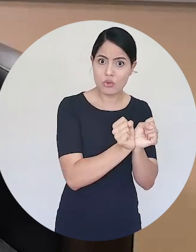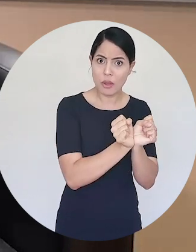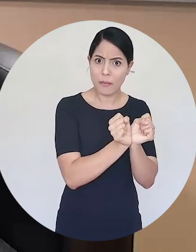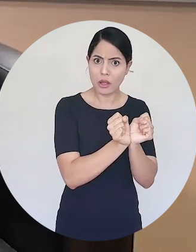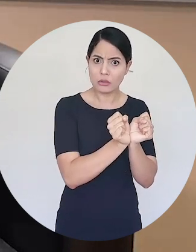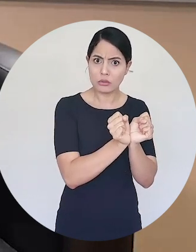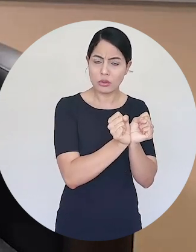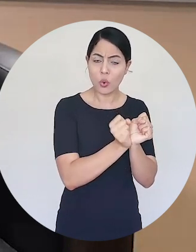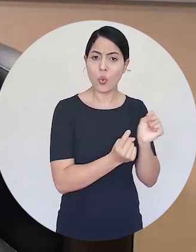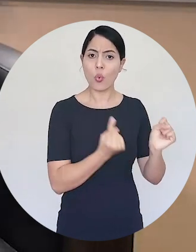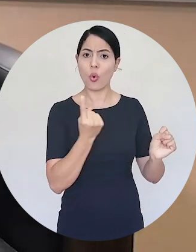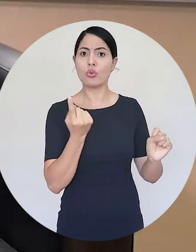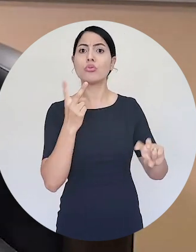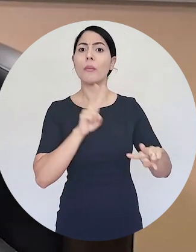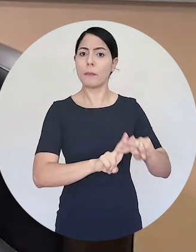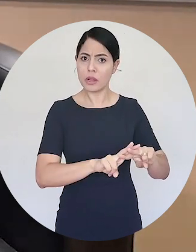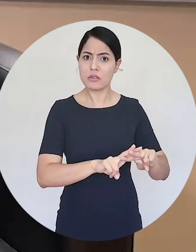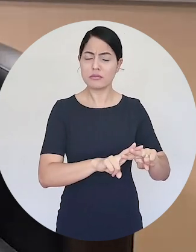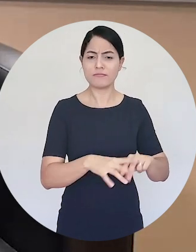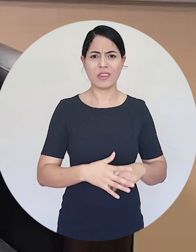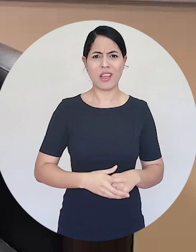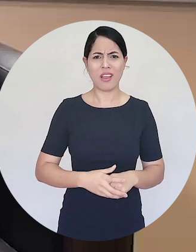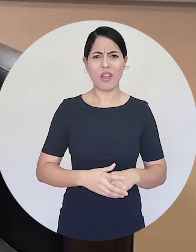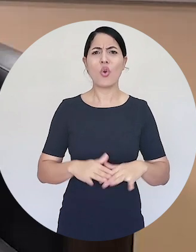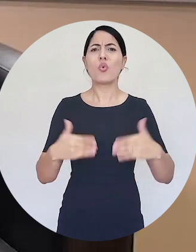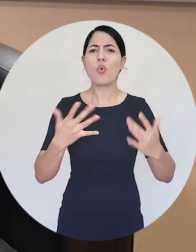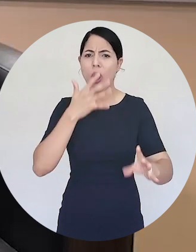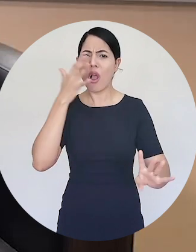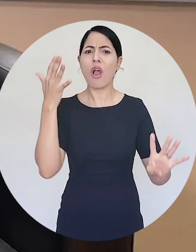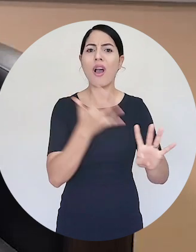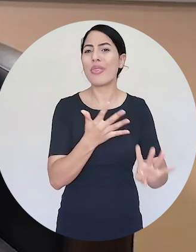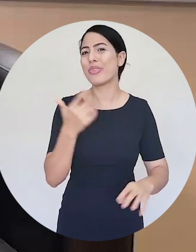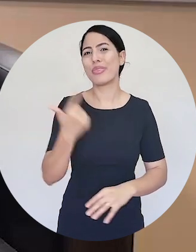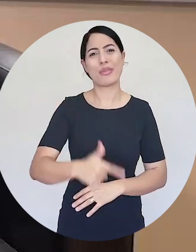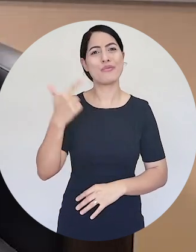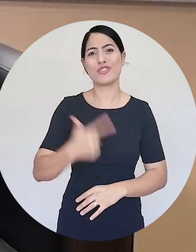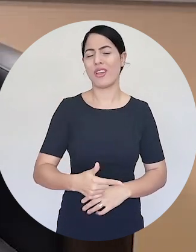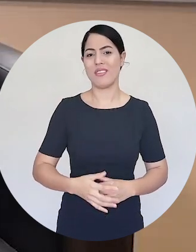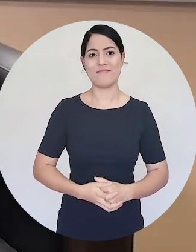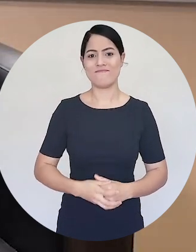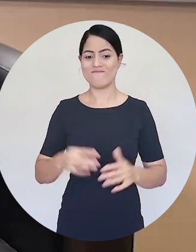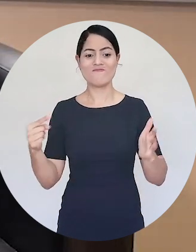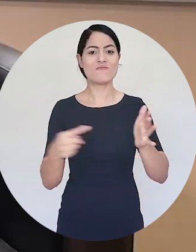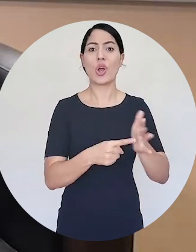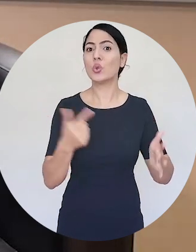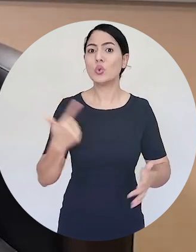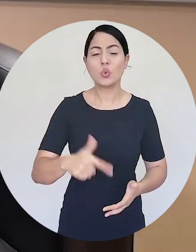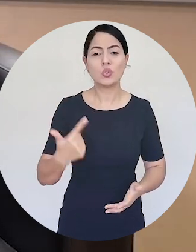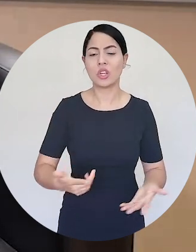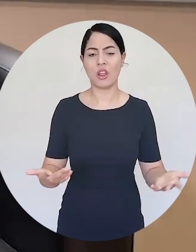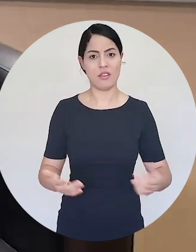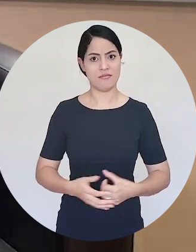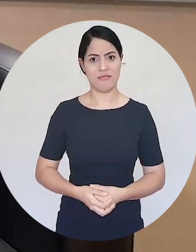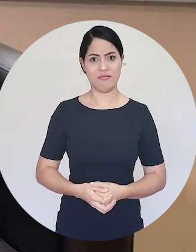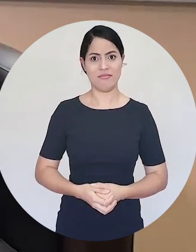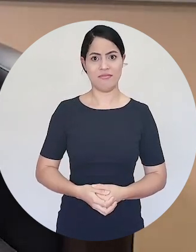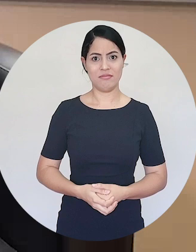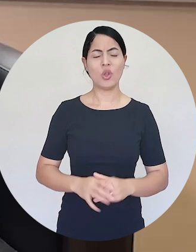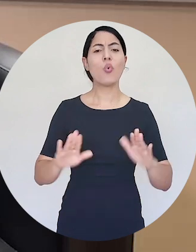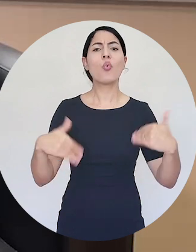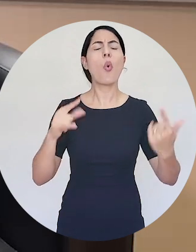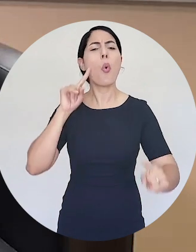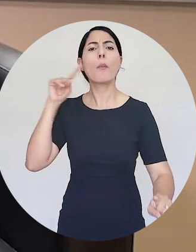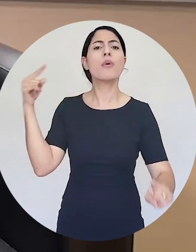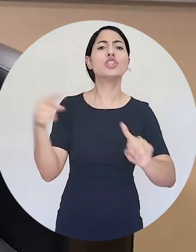algemado. A acusação até o momento não existia, o delegado sequer sabia dizer